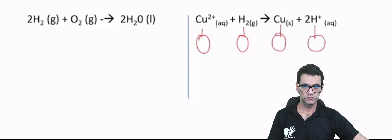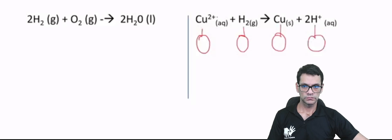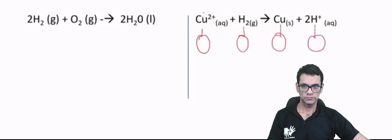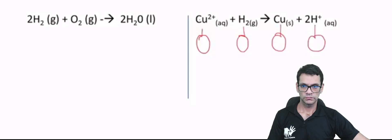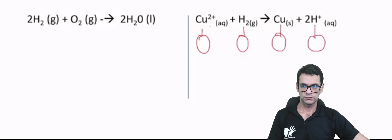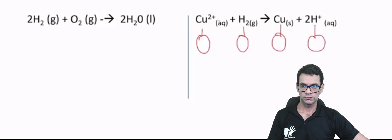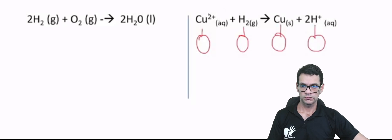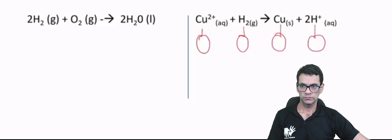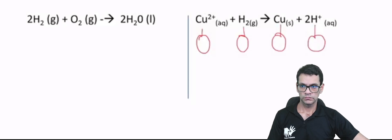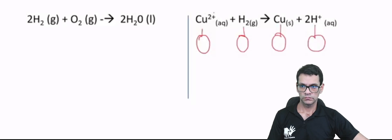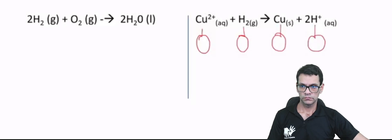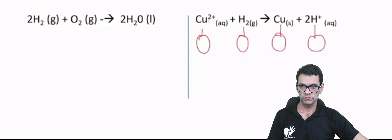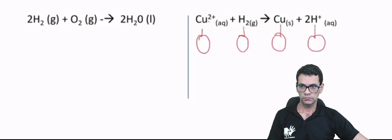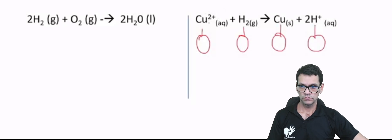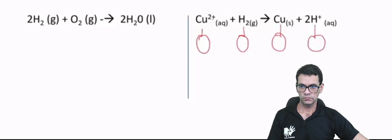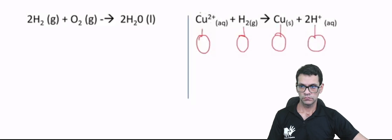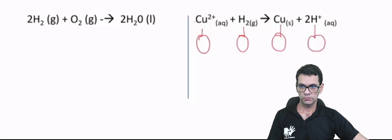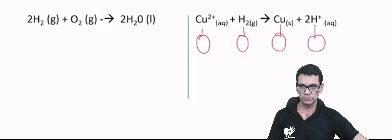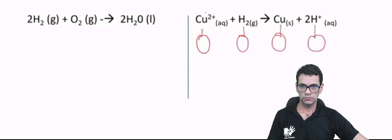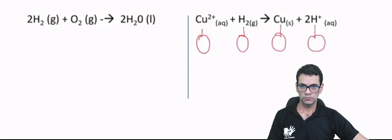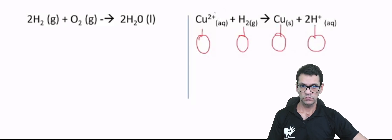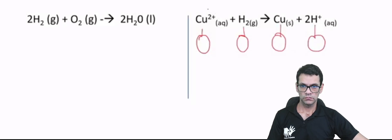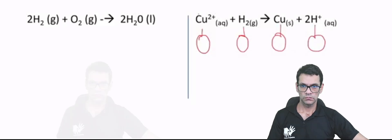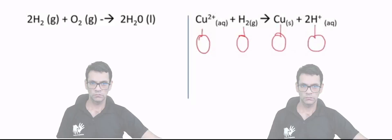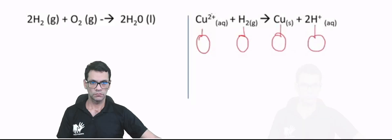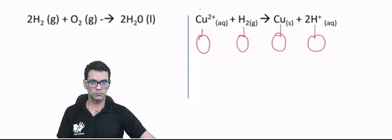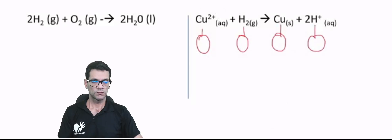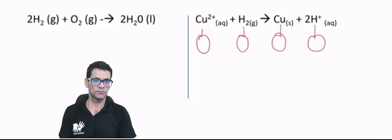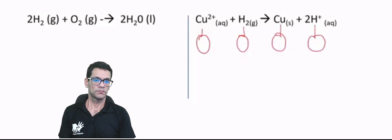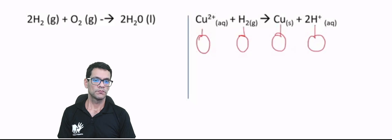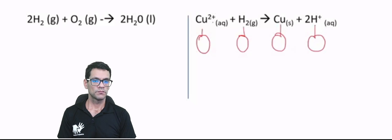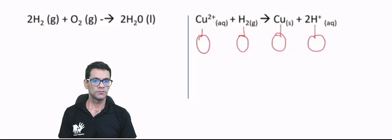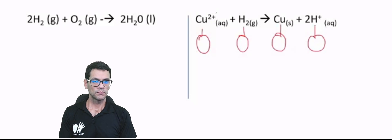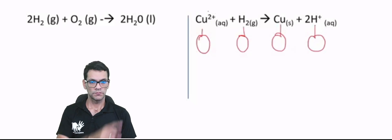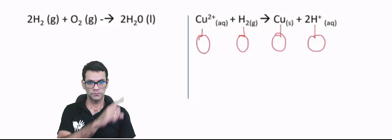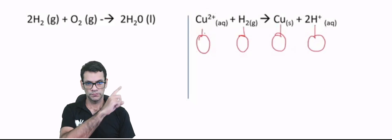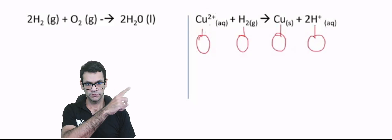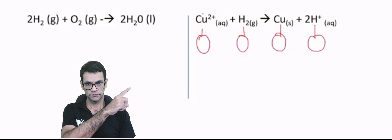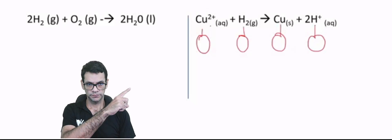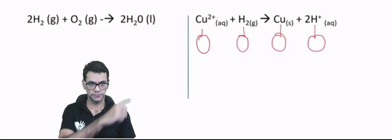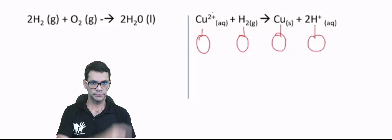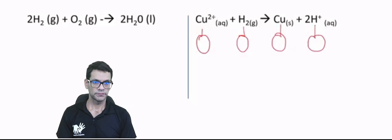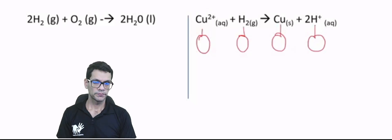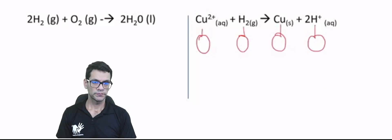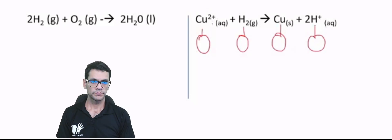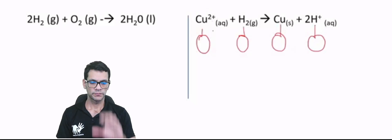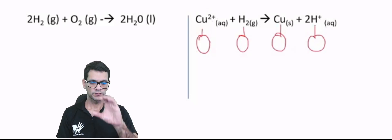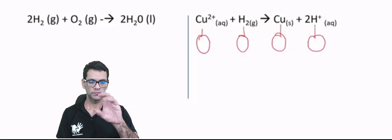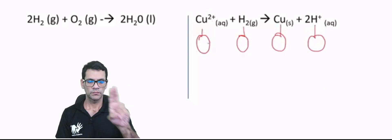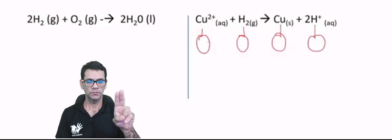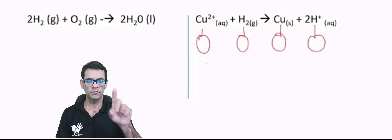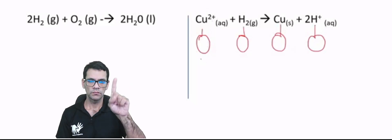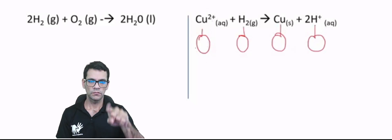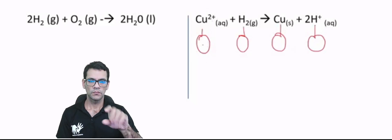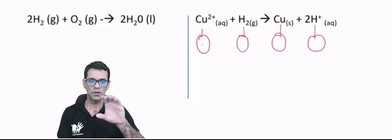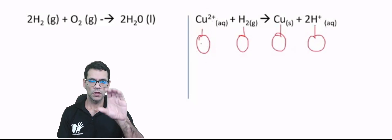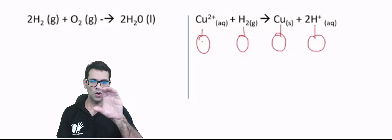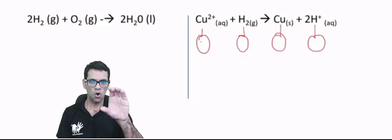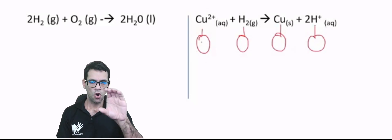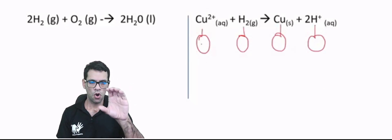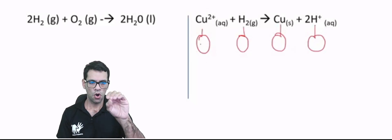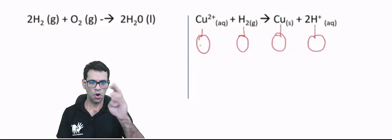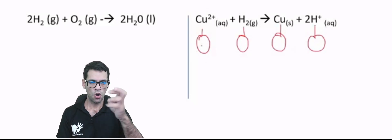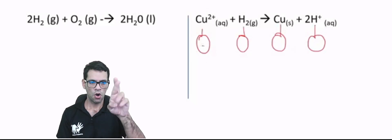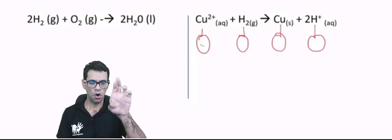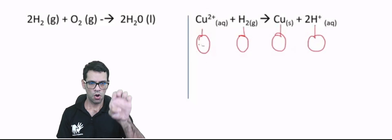que a gente tem um cobre que é o íon, né? É um íon. A carga de um íon vai ser a carga dele mesmo, então